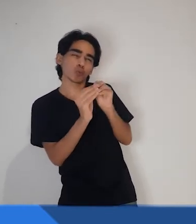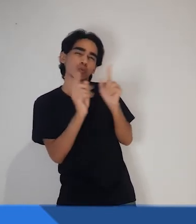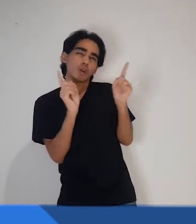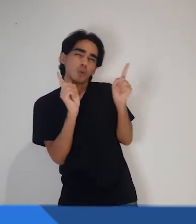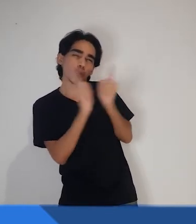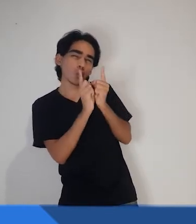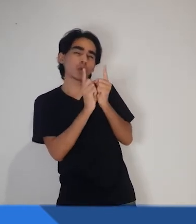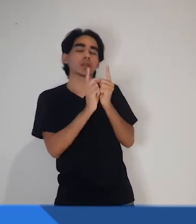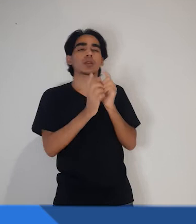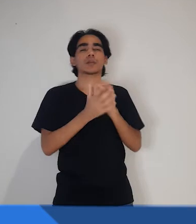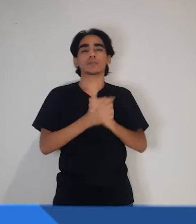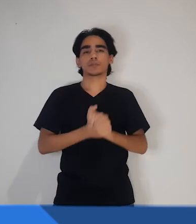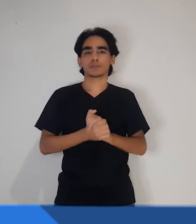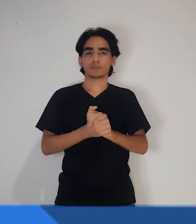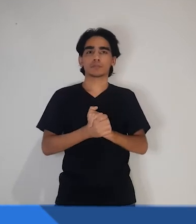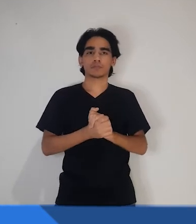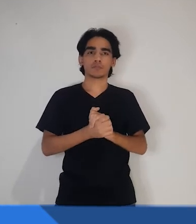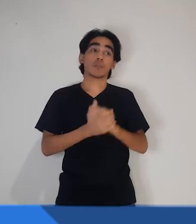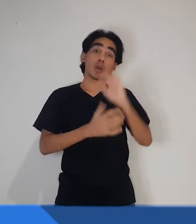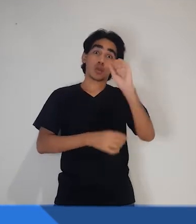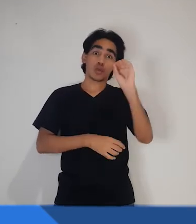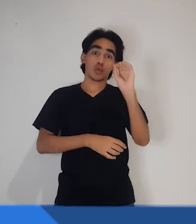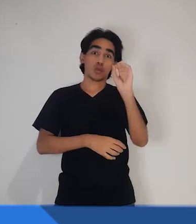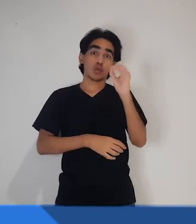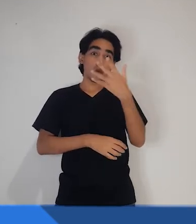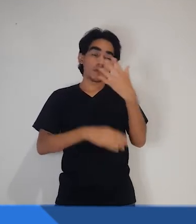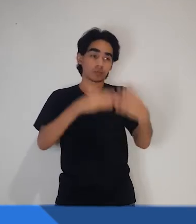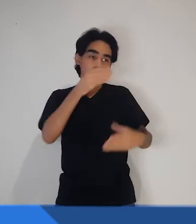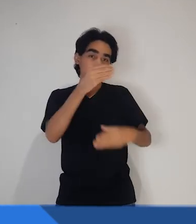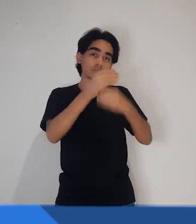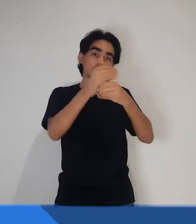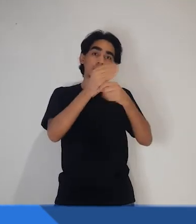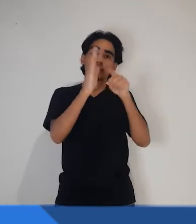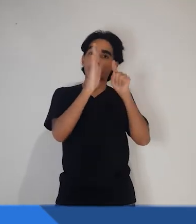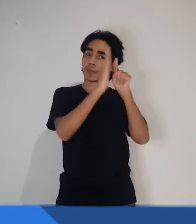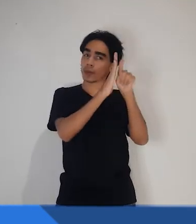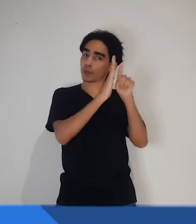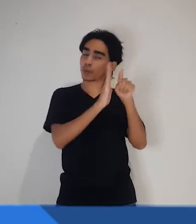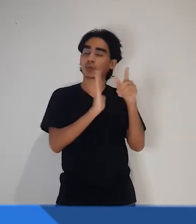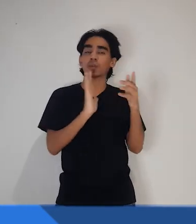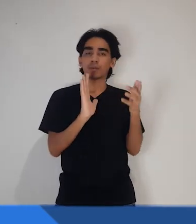ela. Adicionar uma nova questão.